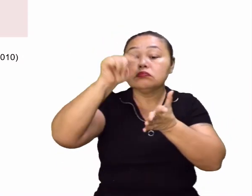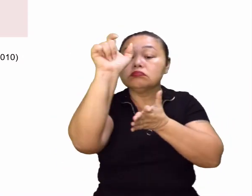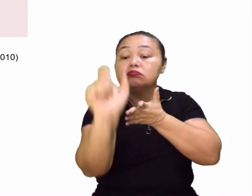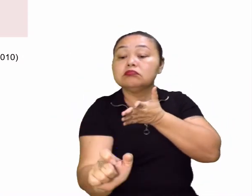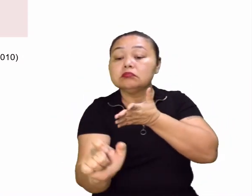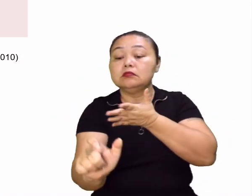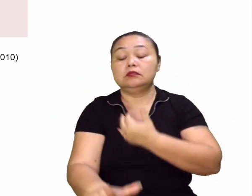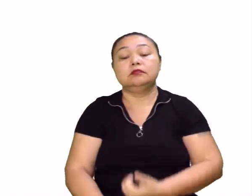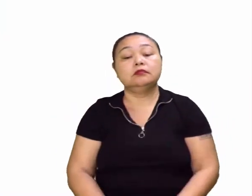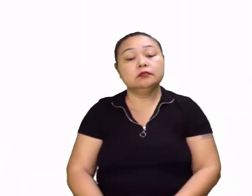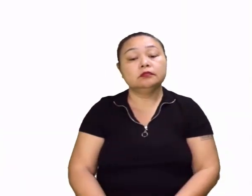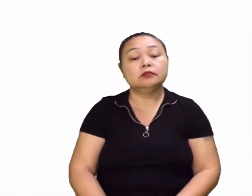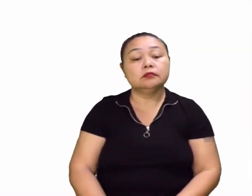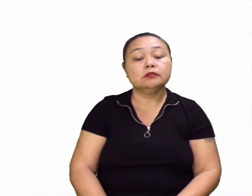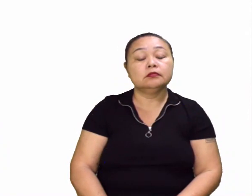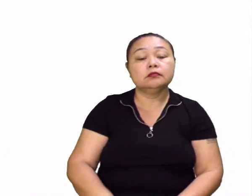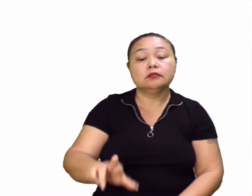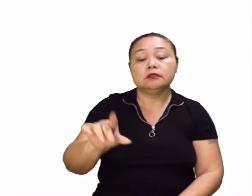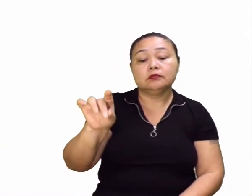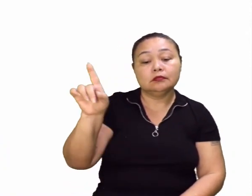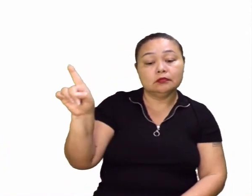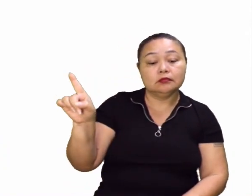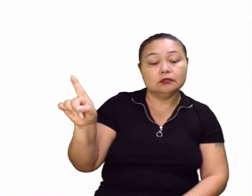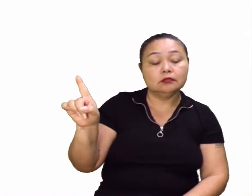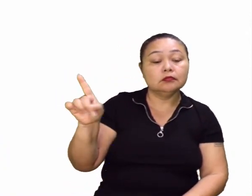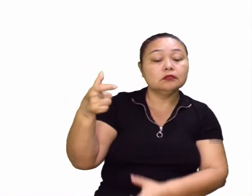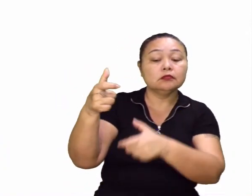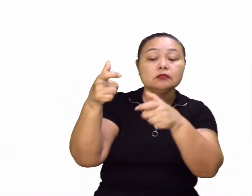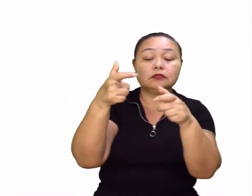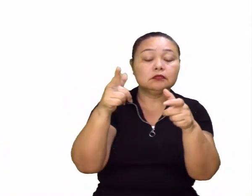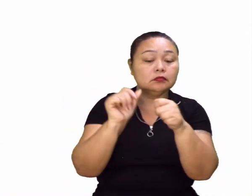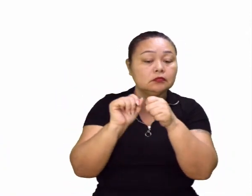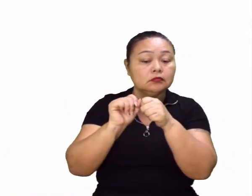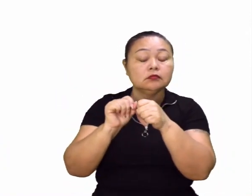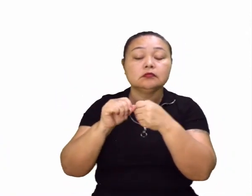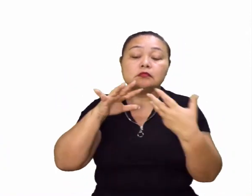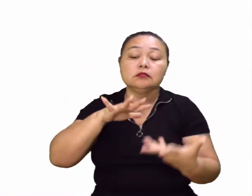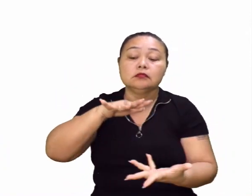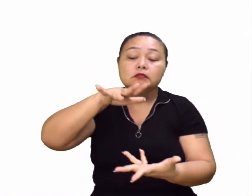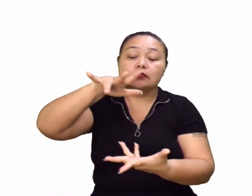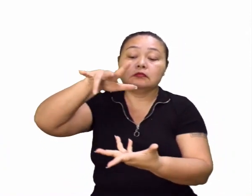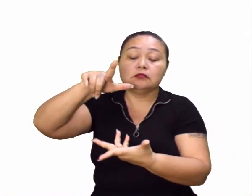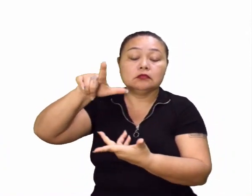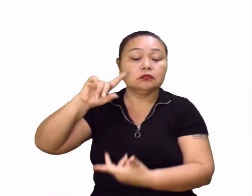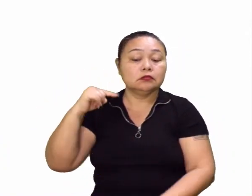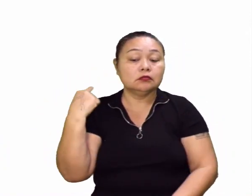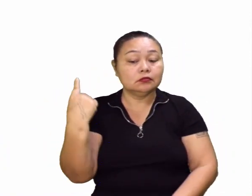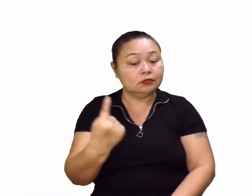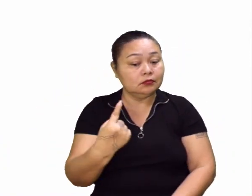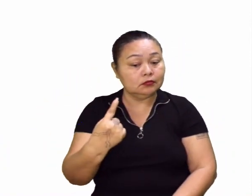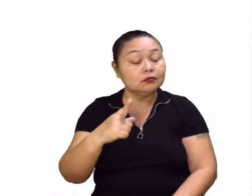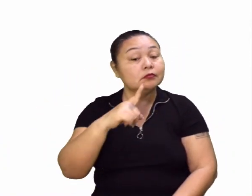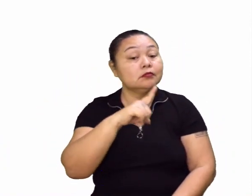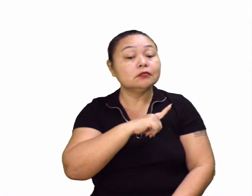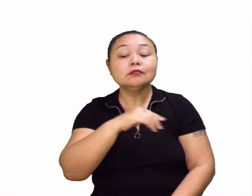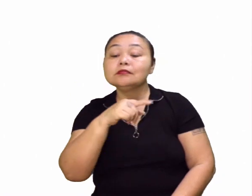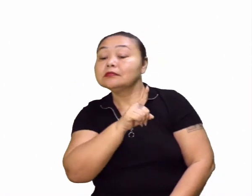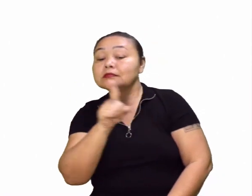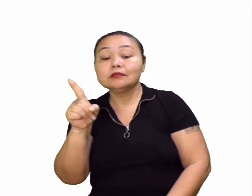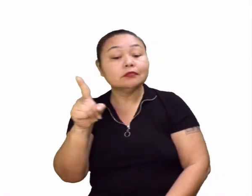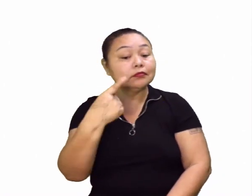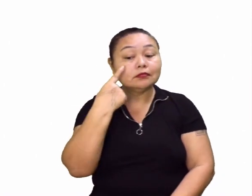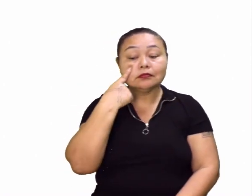bem. E esses radares, olha só, ele tem vários lugares do mundo. Todos nós, onde a gente passa,